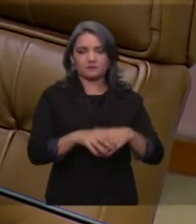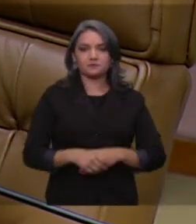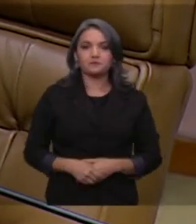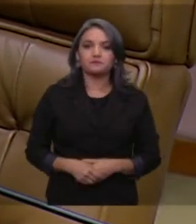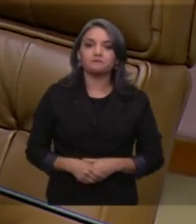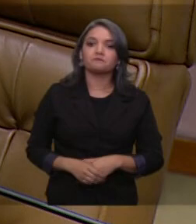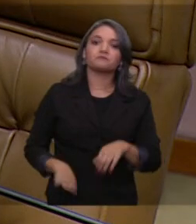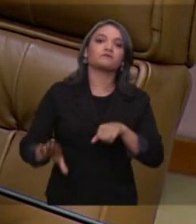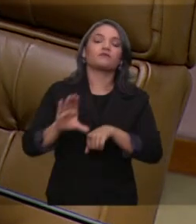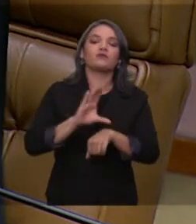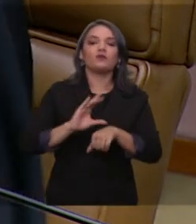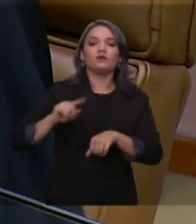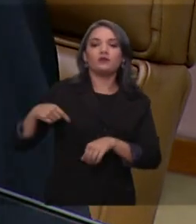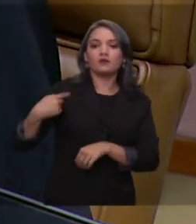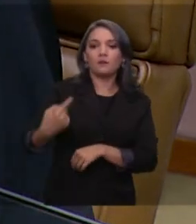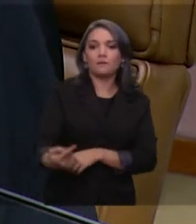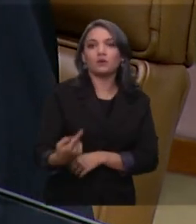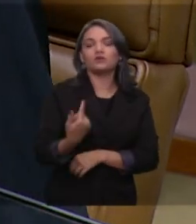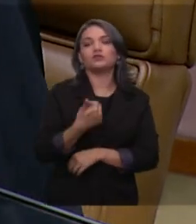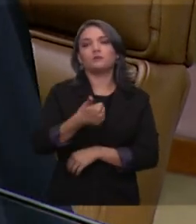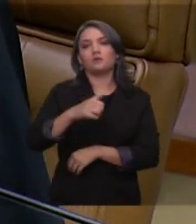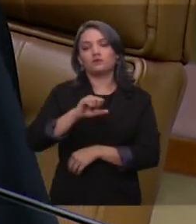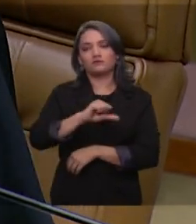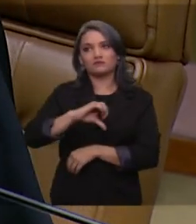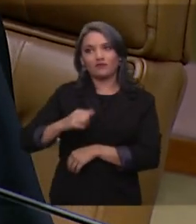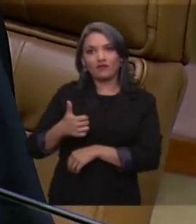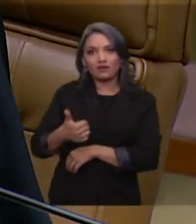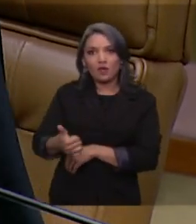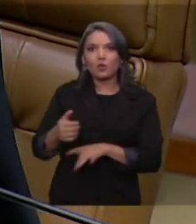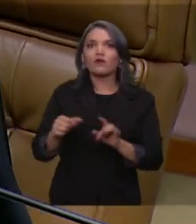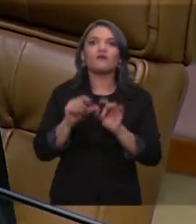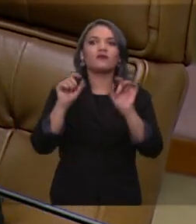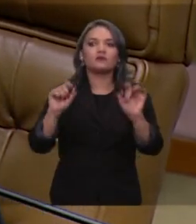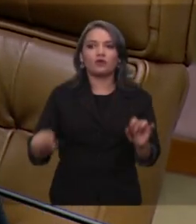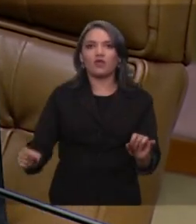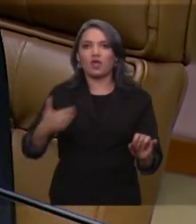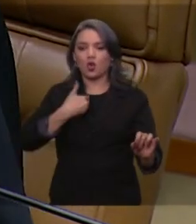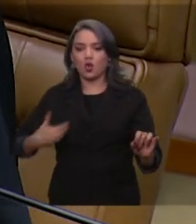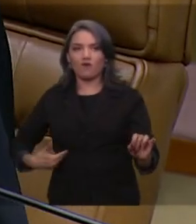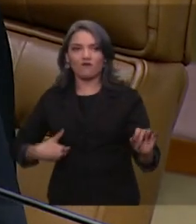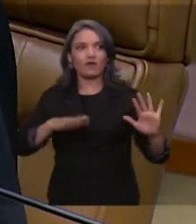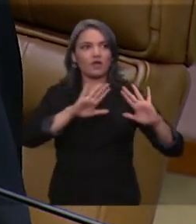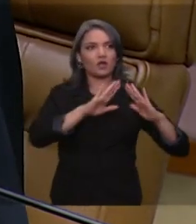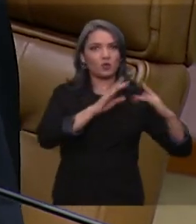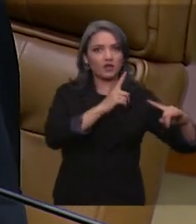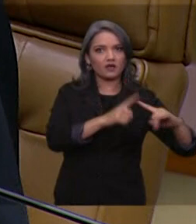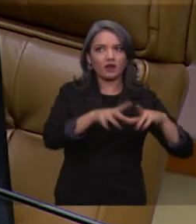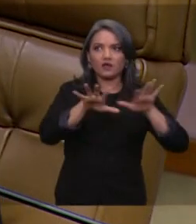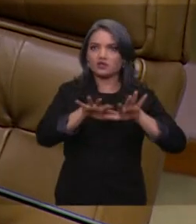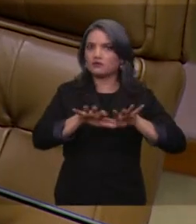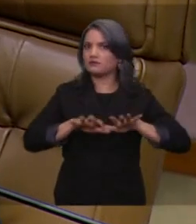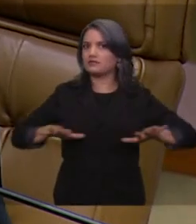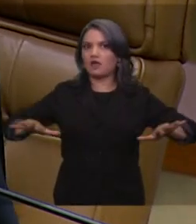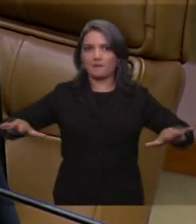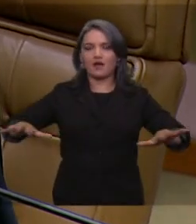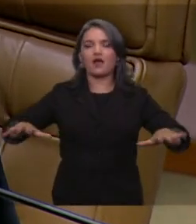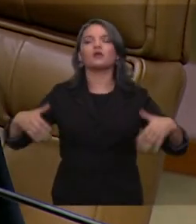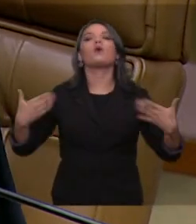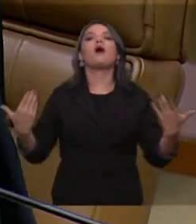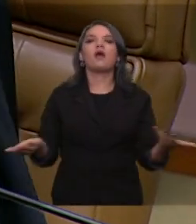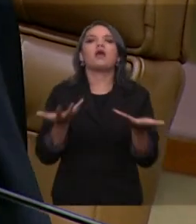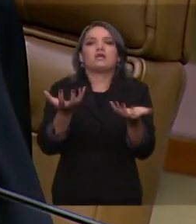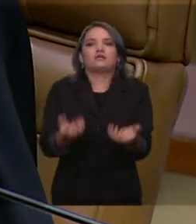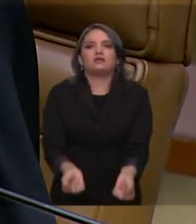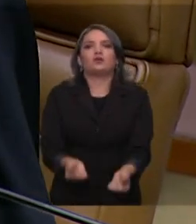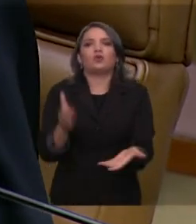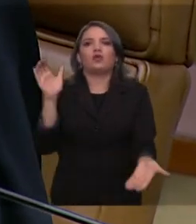1891, que separou o Estado da Igreja, reconheceu a validade do casamento civil. Há